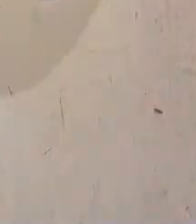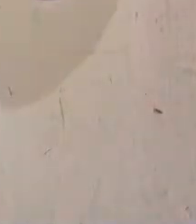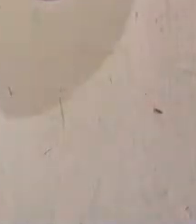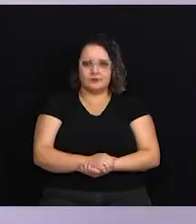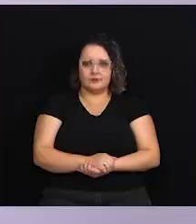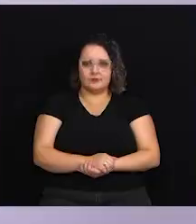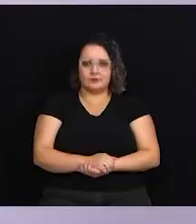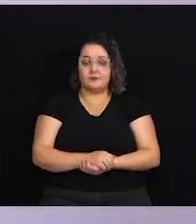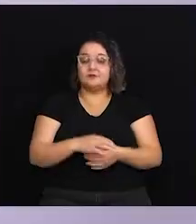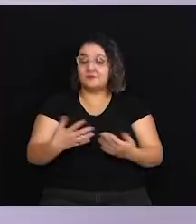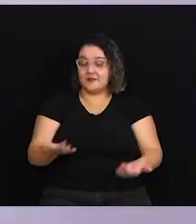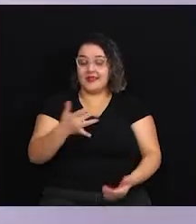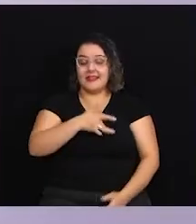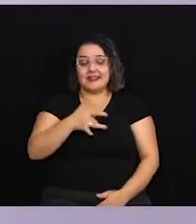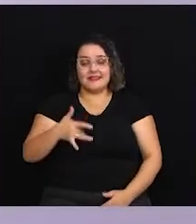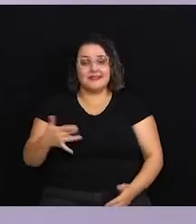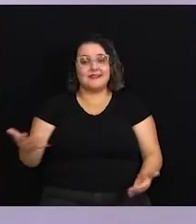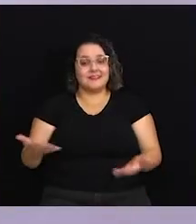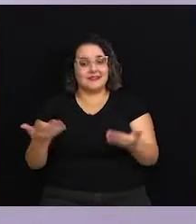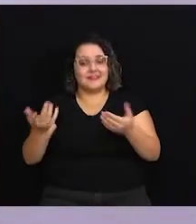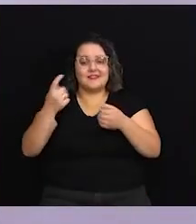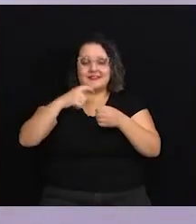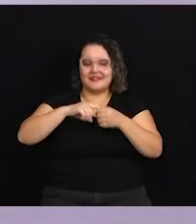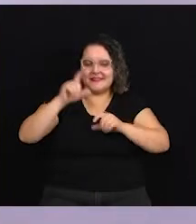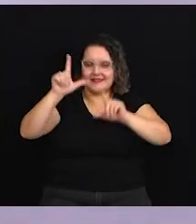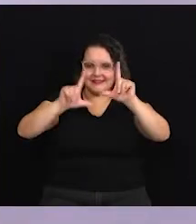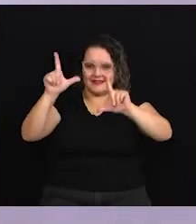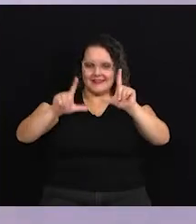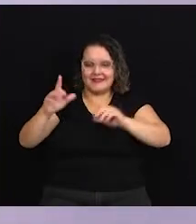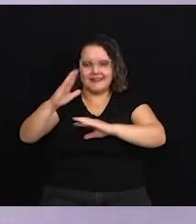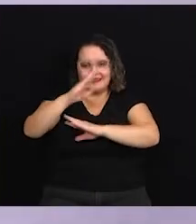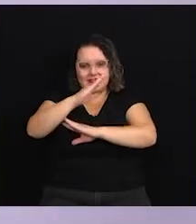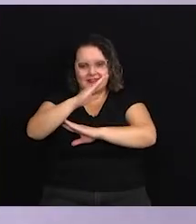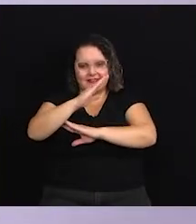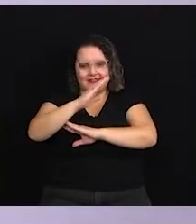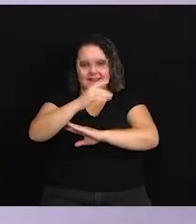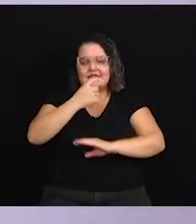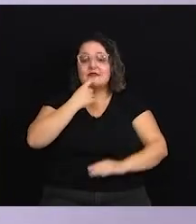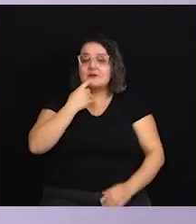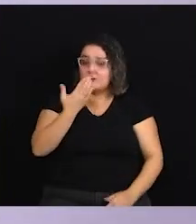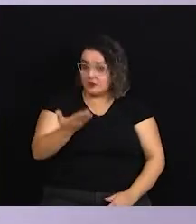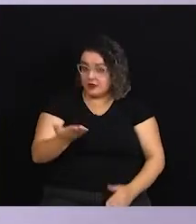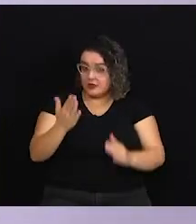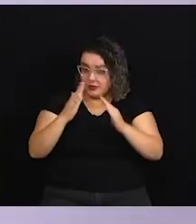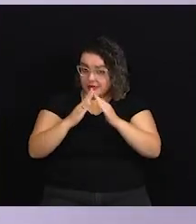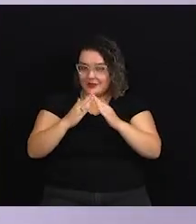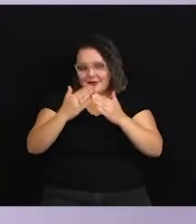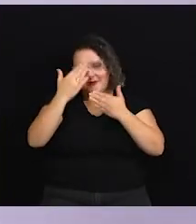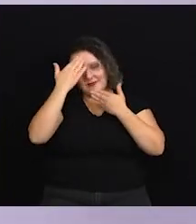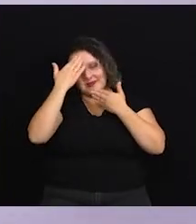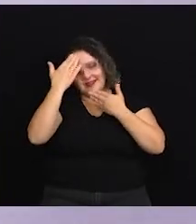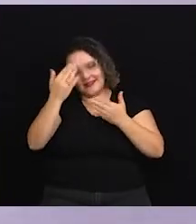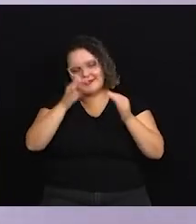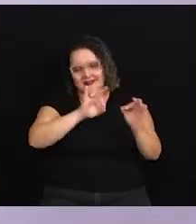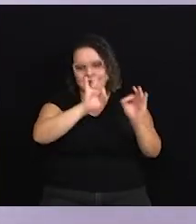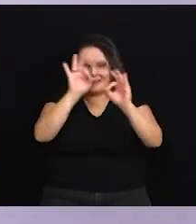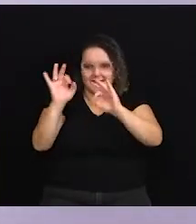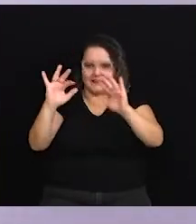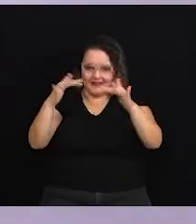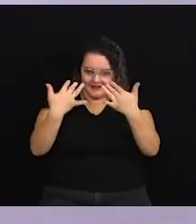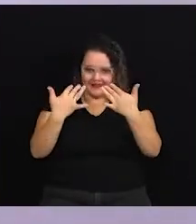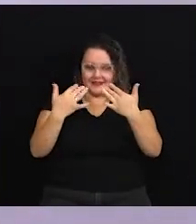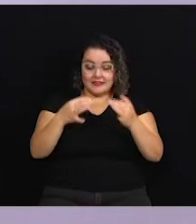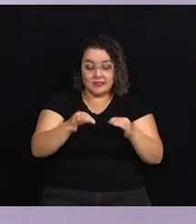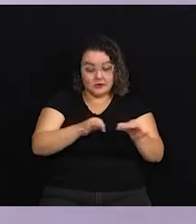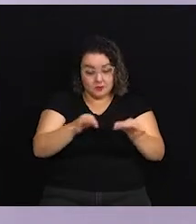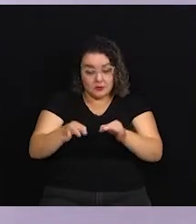a saúde é vida de volta aqui pela tela da TV Câmara Campinas eu vou sair de casa mais uma vez muito obrigada pela sua companhia e ao